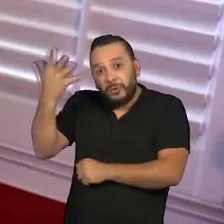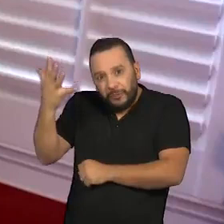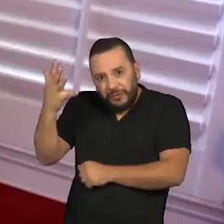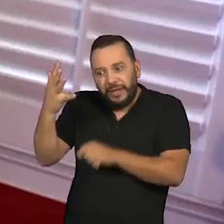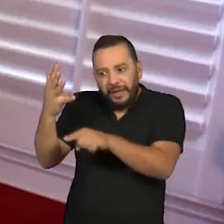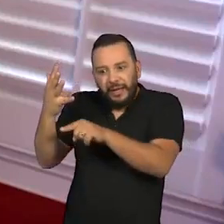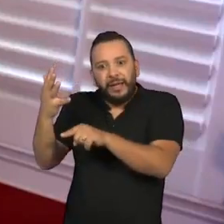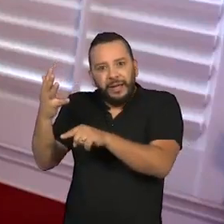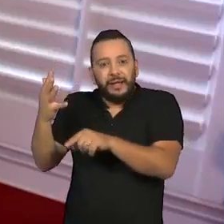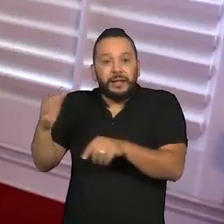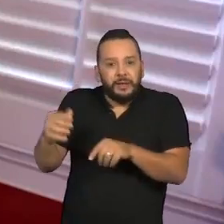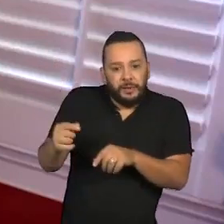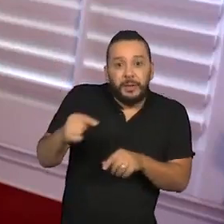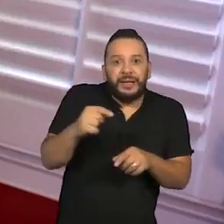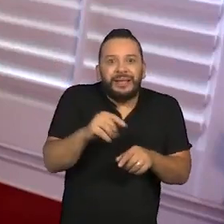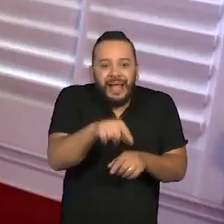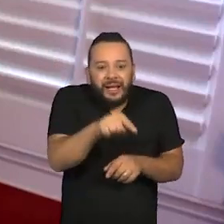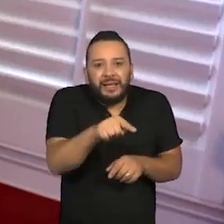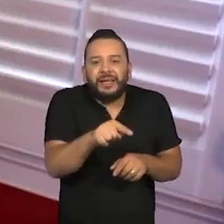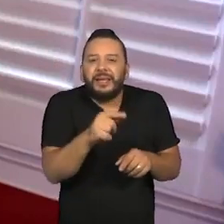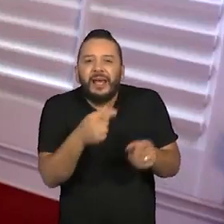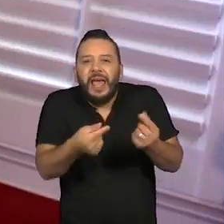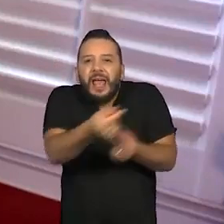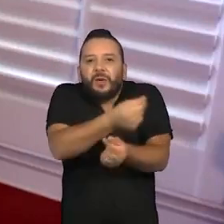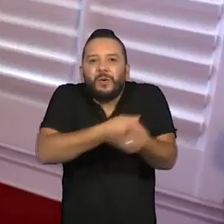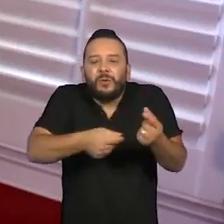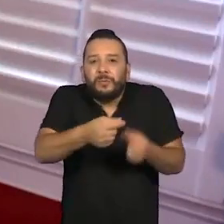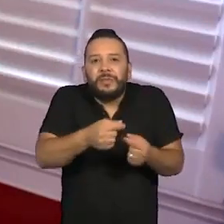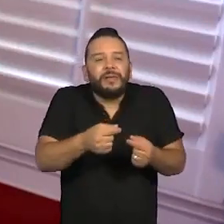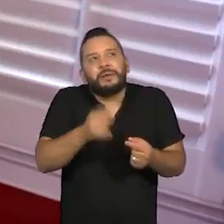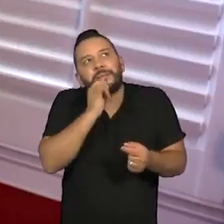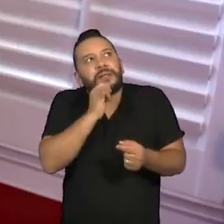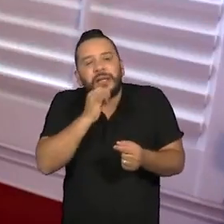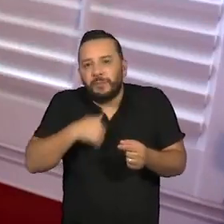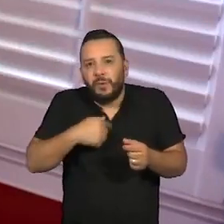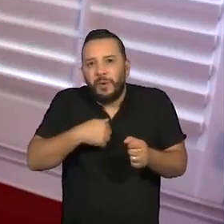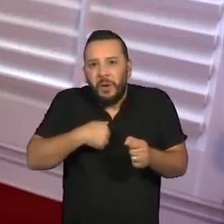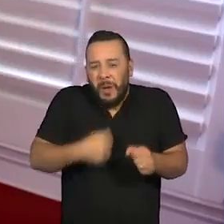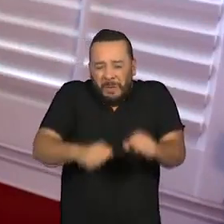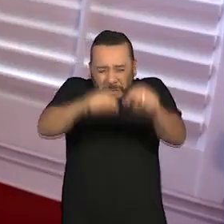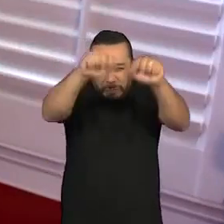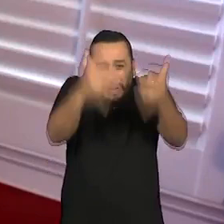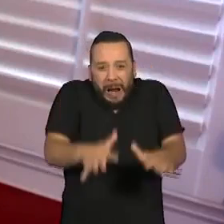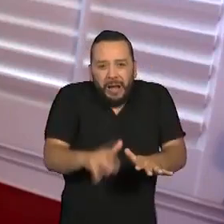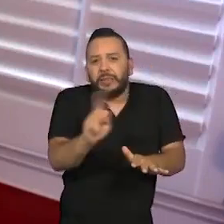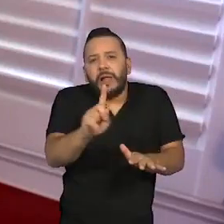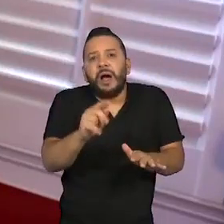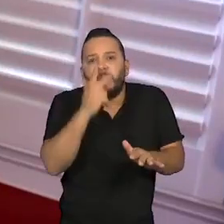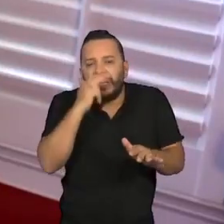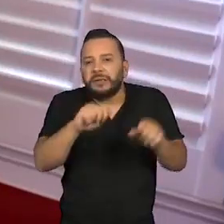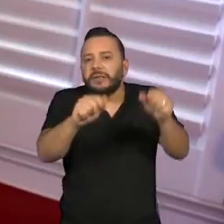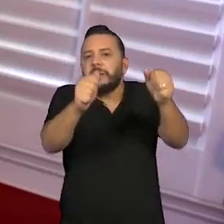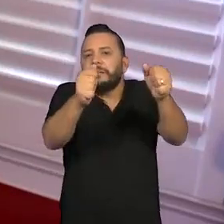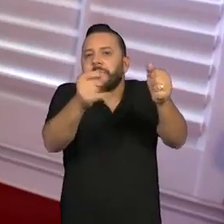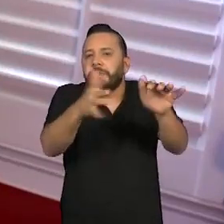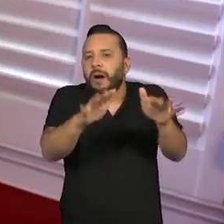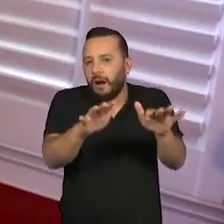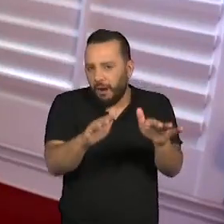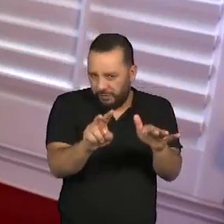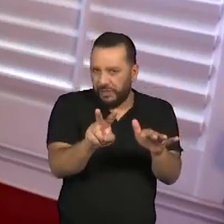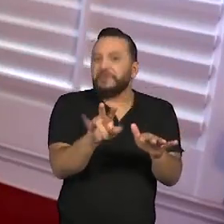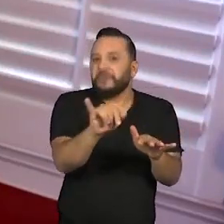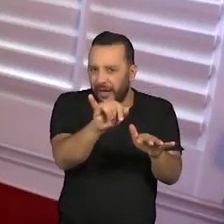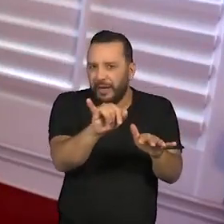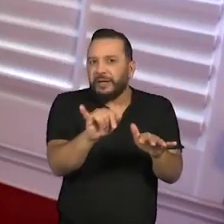ele seria ou será na ausência de tais medidas. Então, a gente está tentando dar alguma rede de sustentação